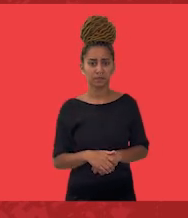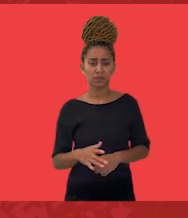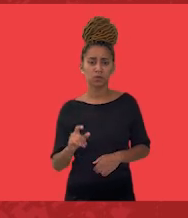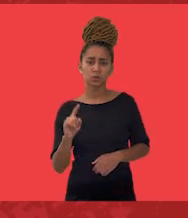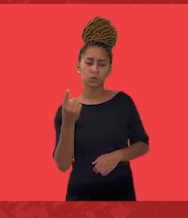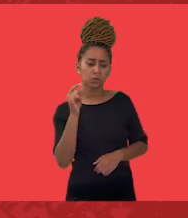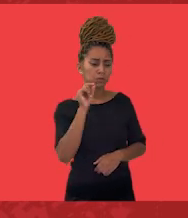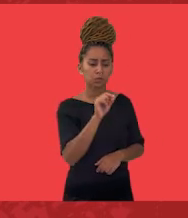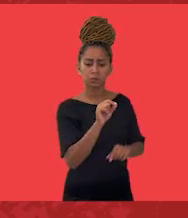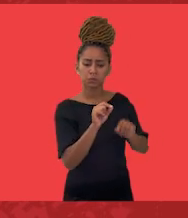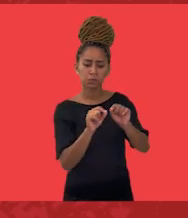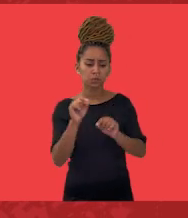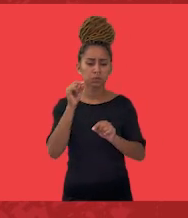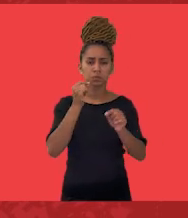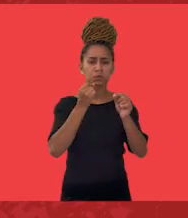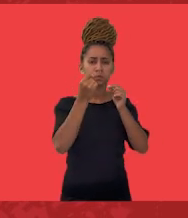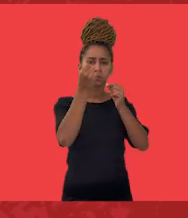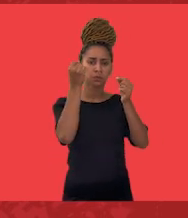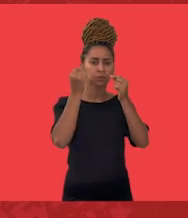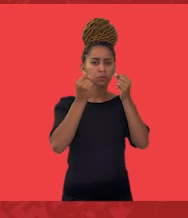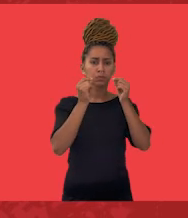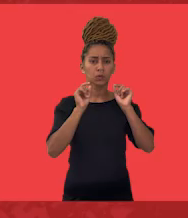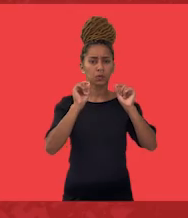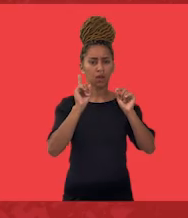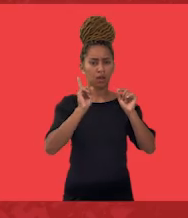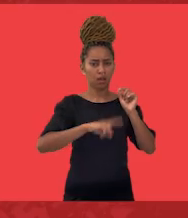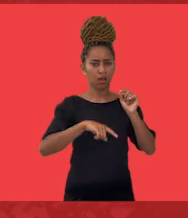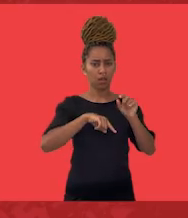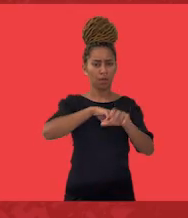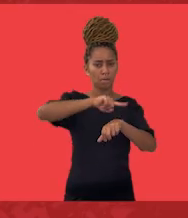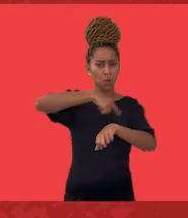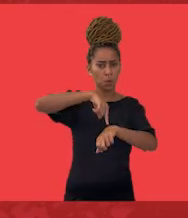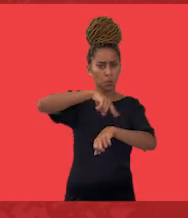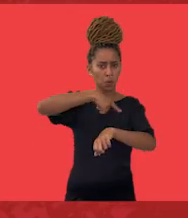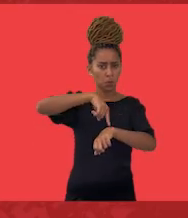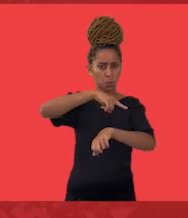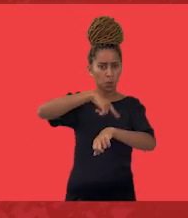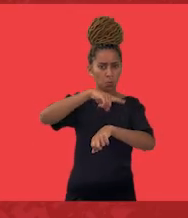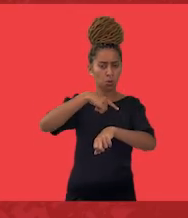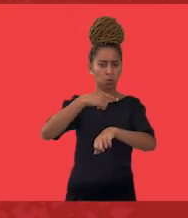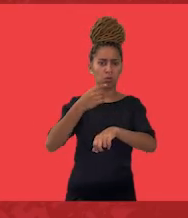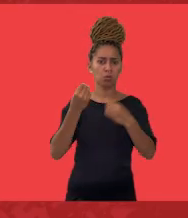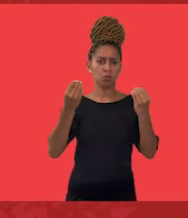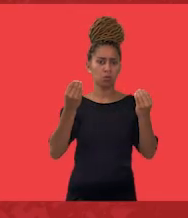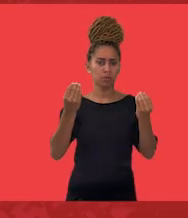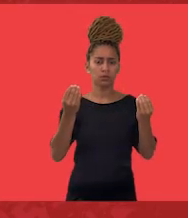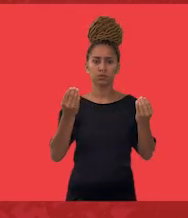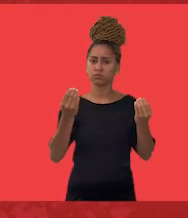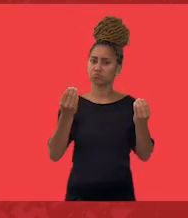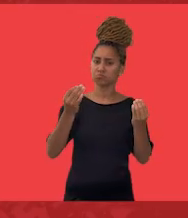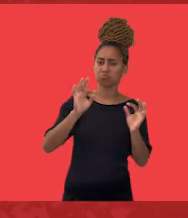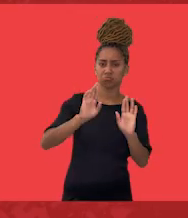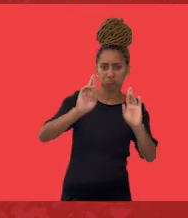Mas periga morrer entre as unhas afiadas de alguém, como um anônimo piolho